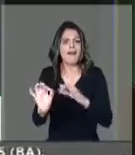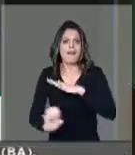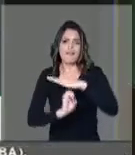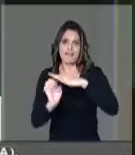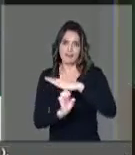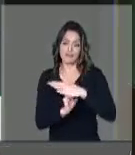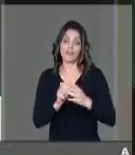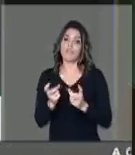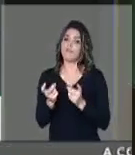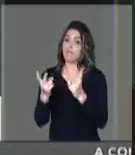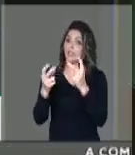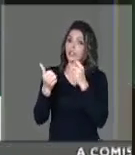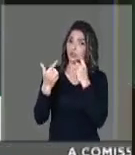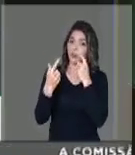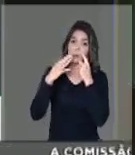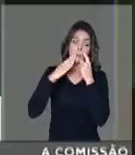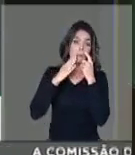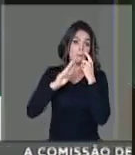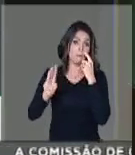tentou o Temer.